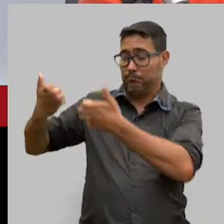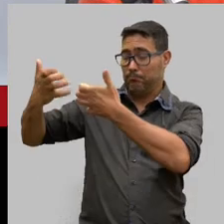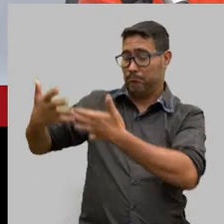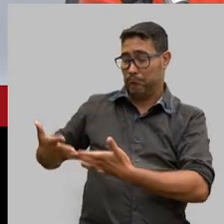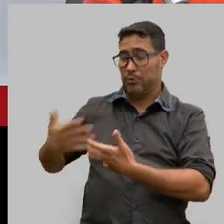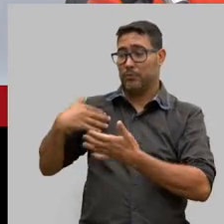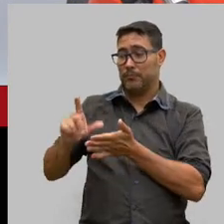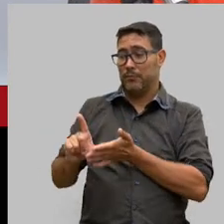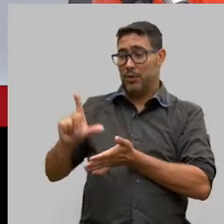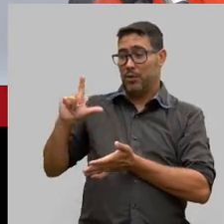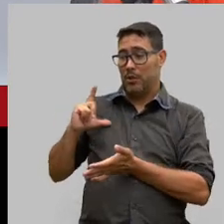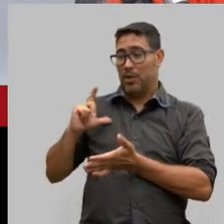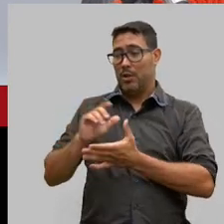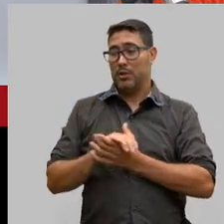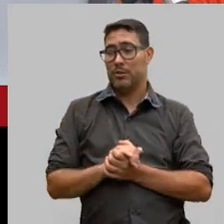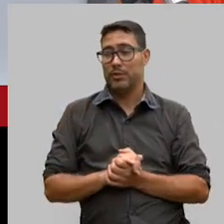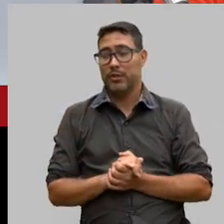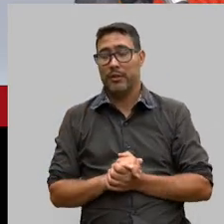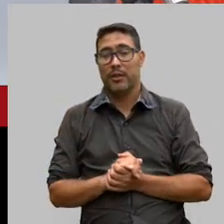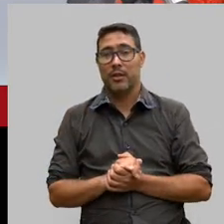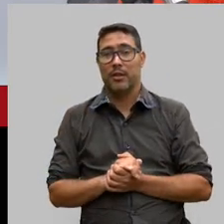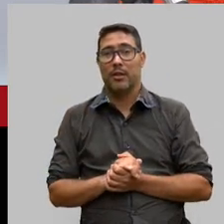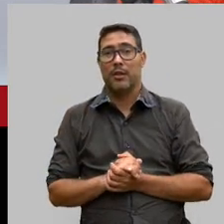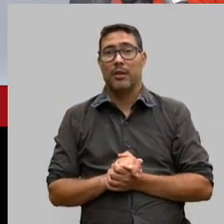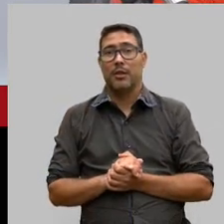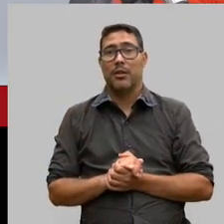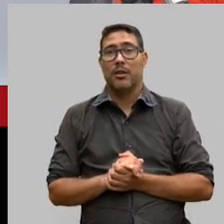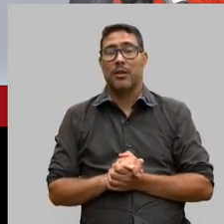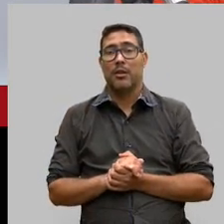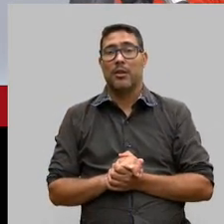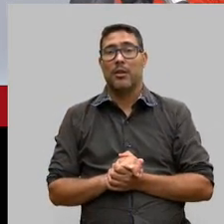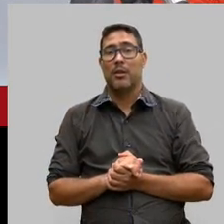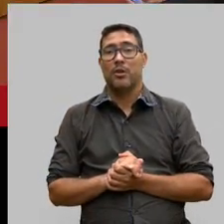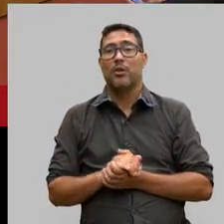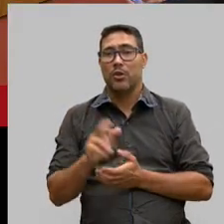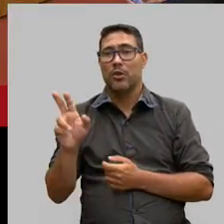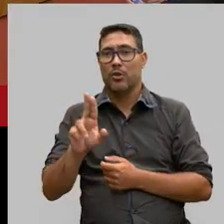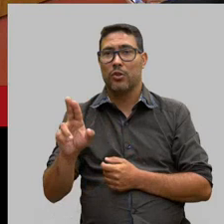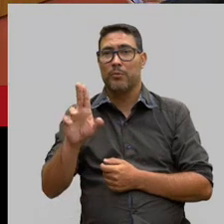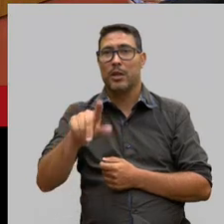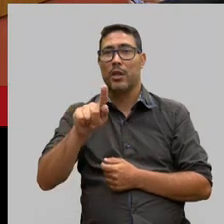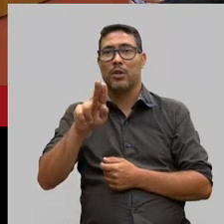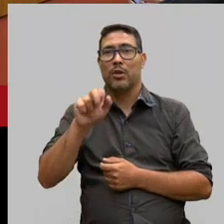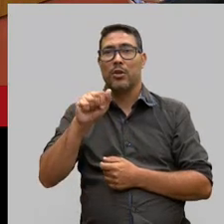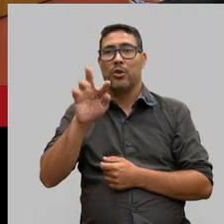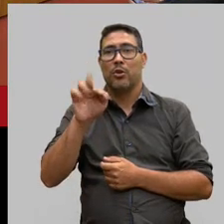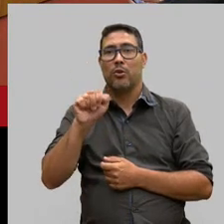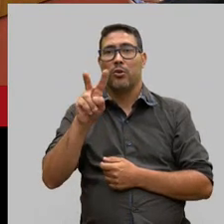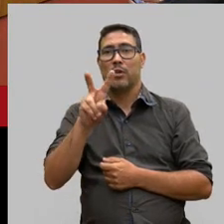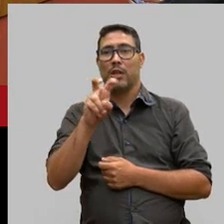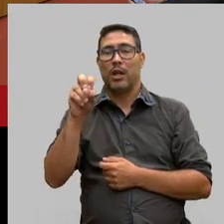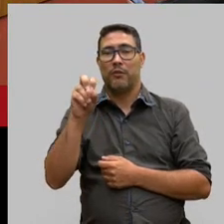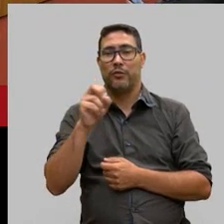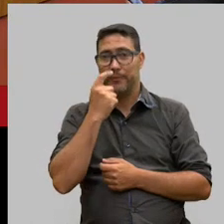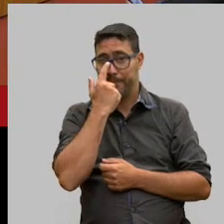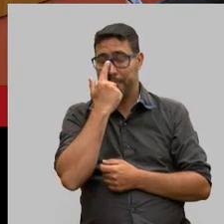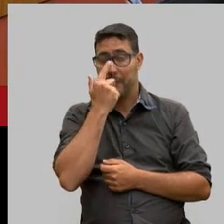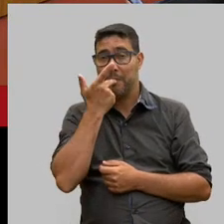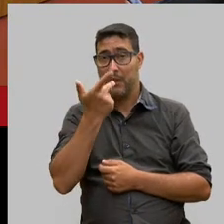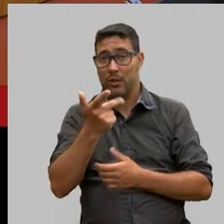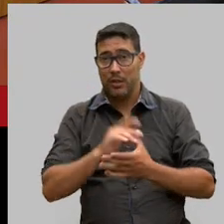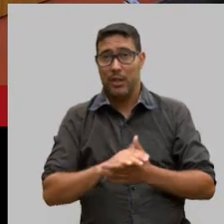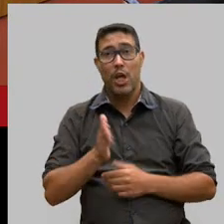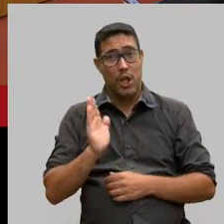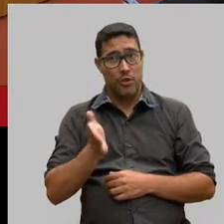eh seu nome é Gustavo o Gustavo eh eu já